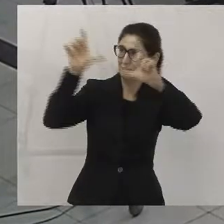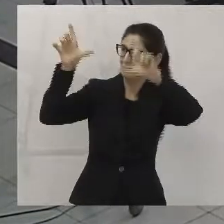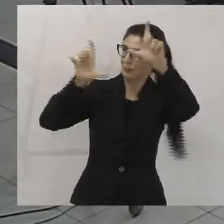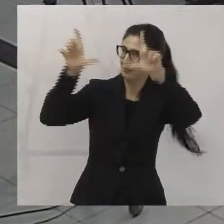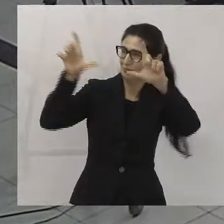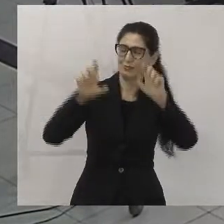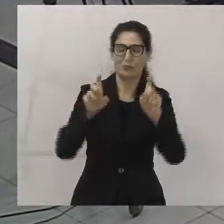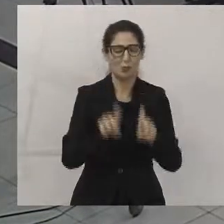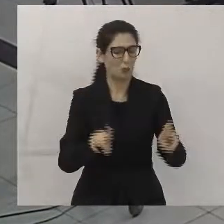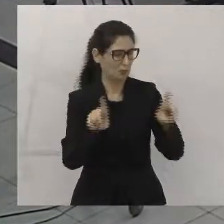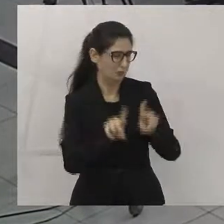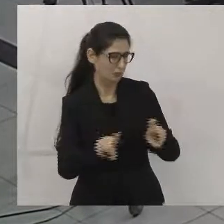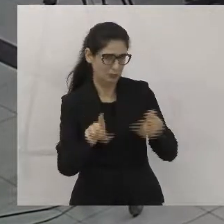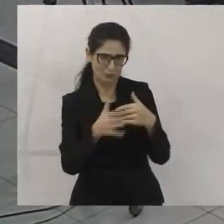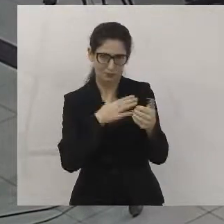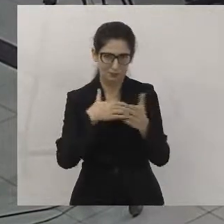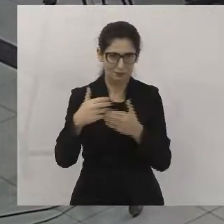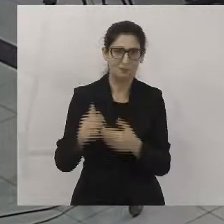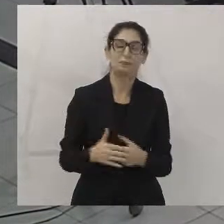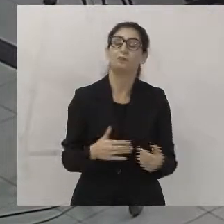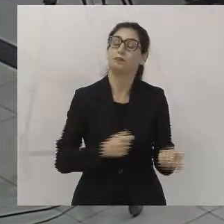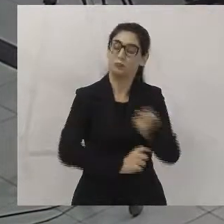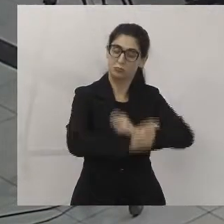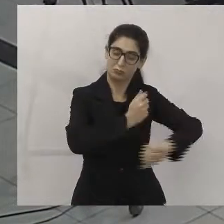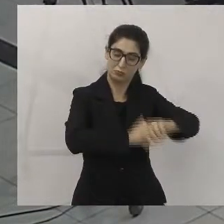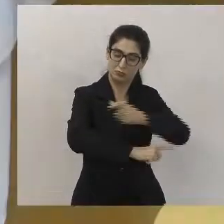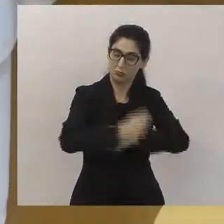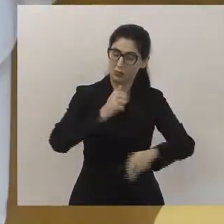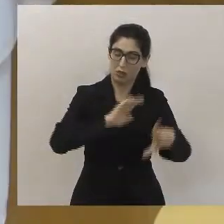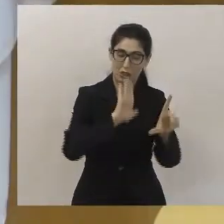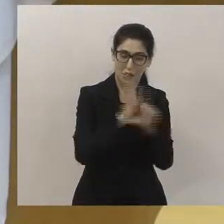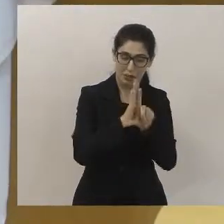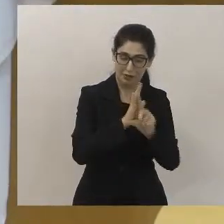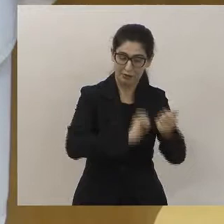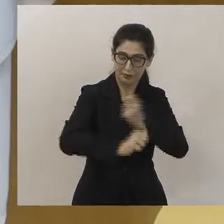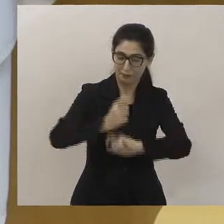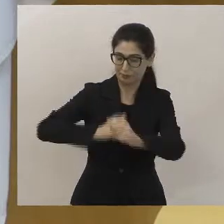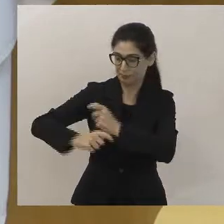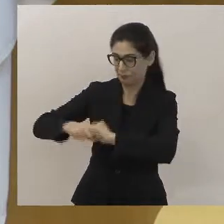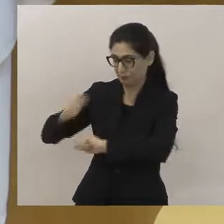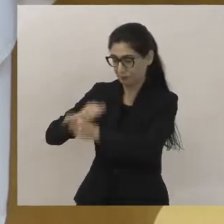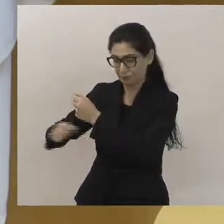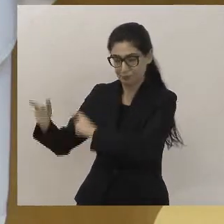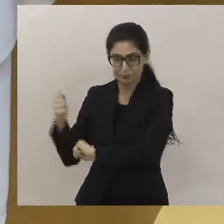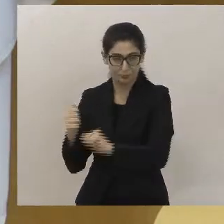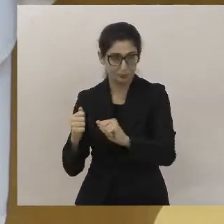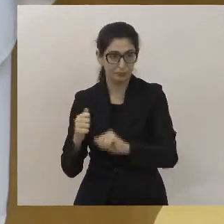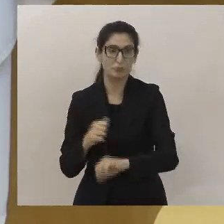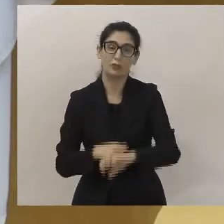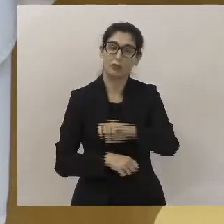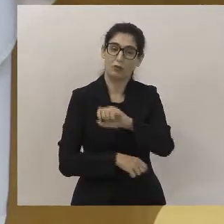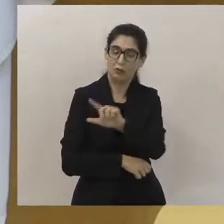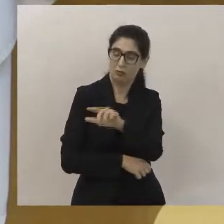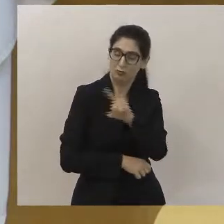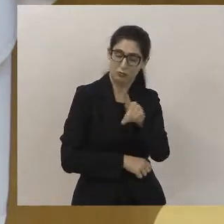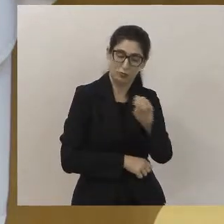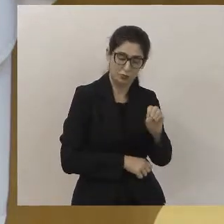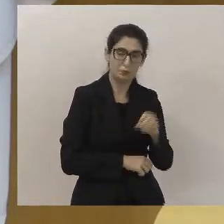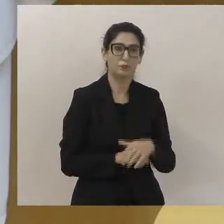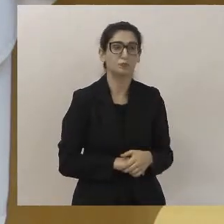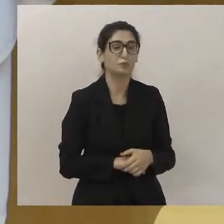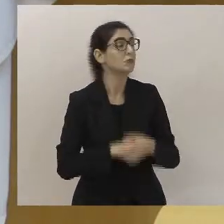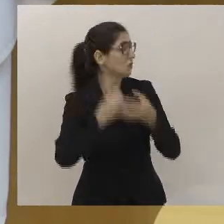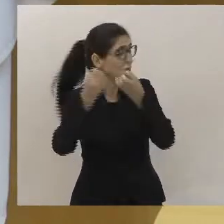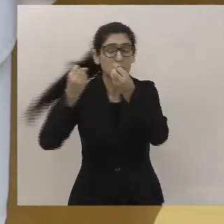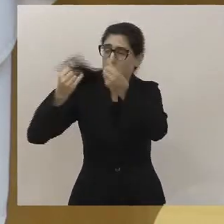computador não estão discutindo aqui a lei de diretrizes orçamentárias rodrigo eis aí uma apresentação interessante as pessoas